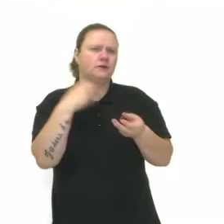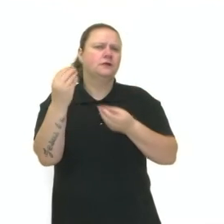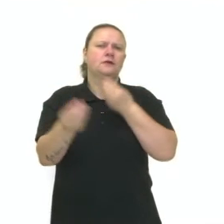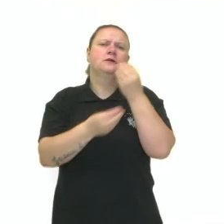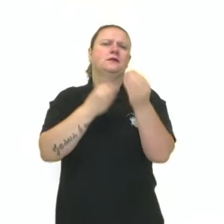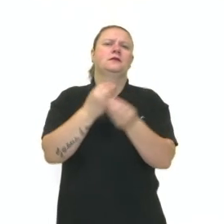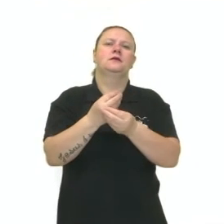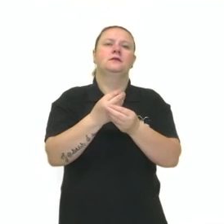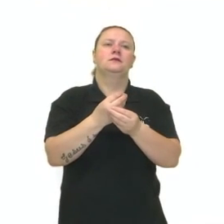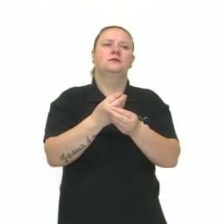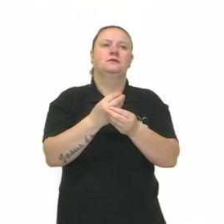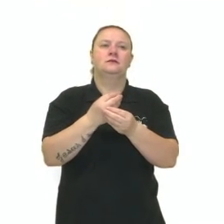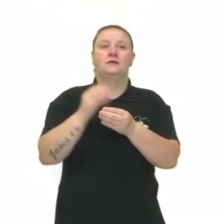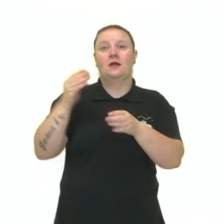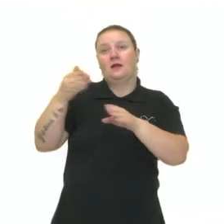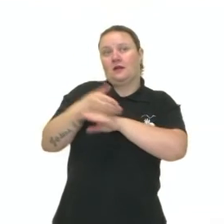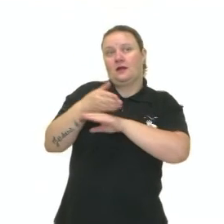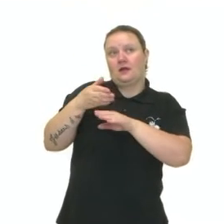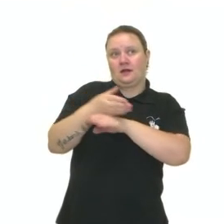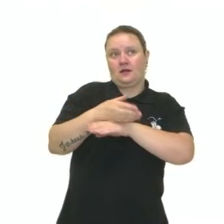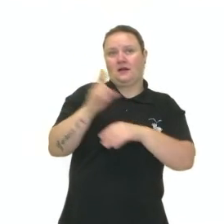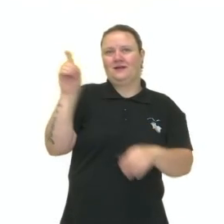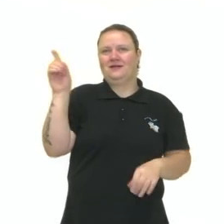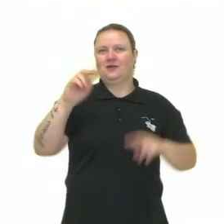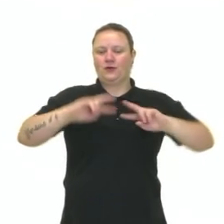fazer? Você acessa o